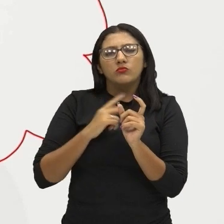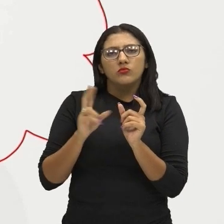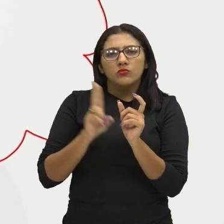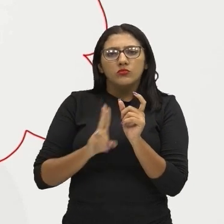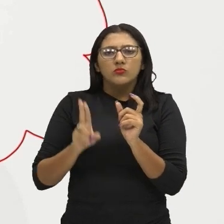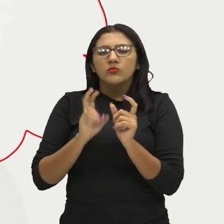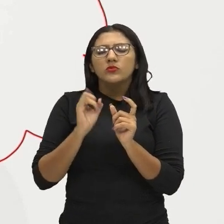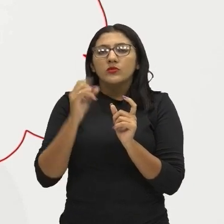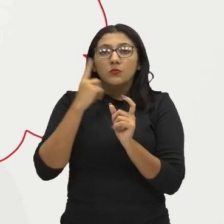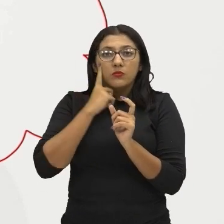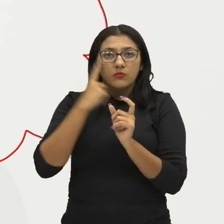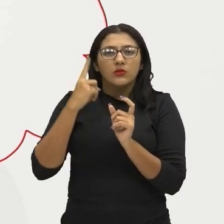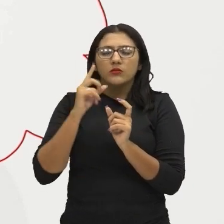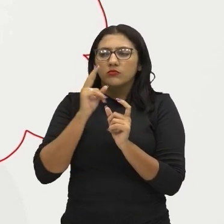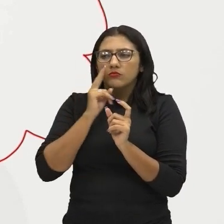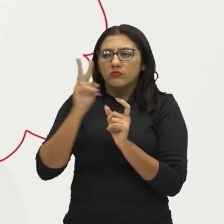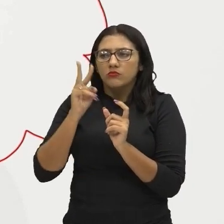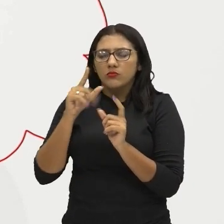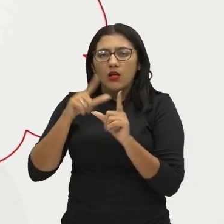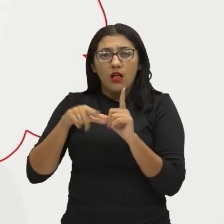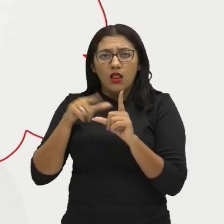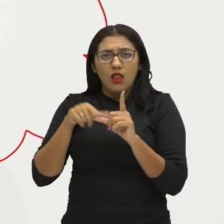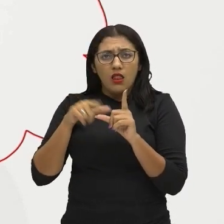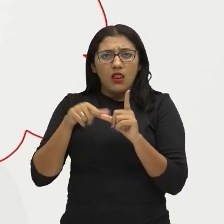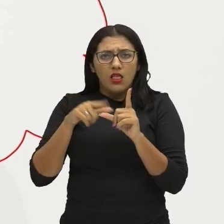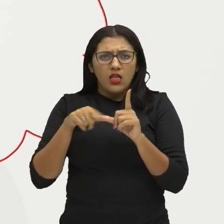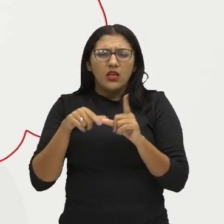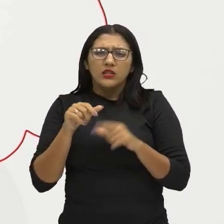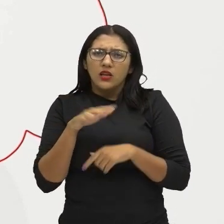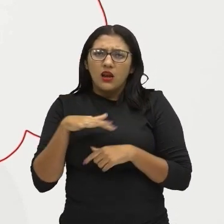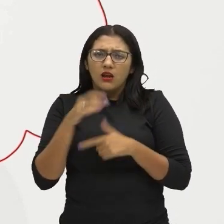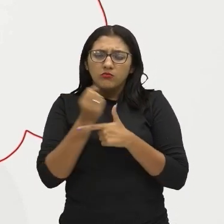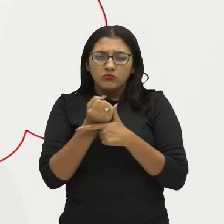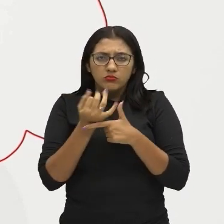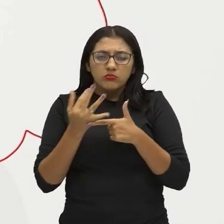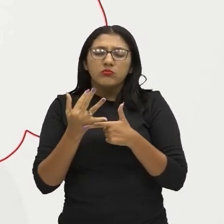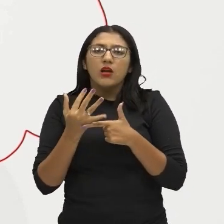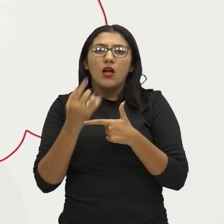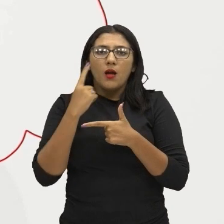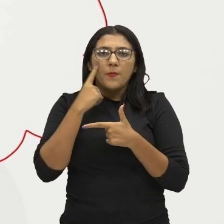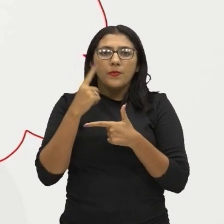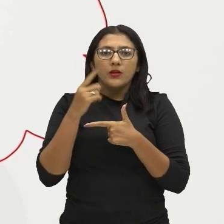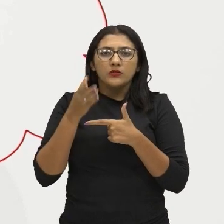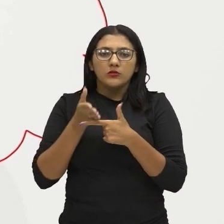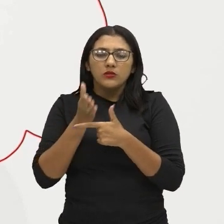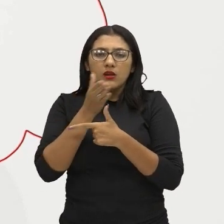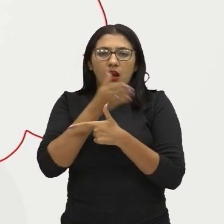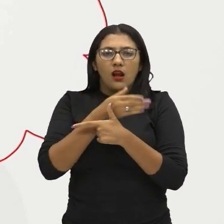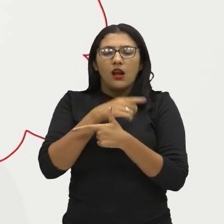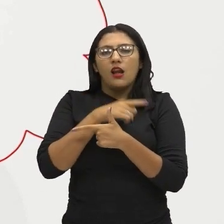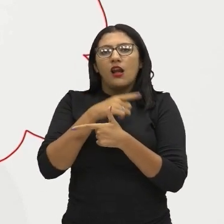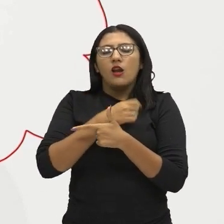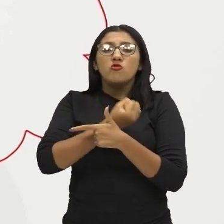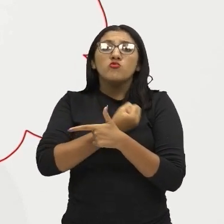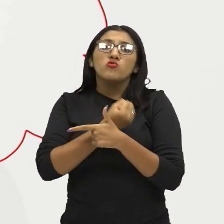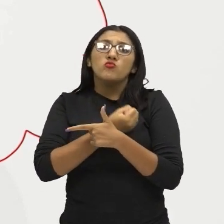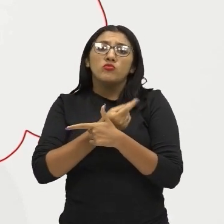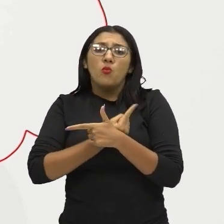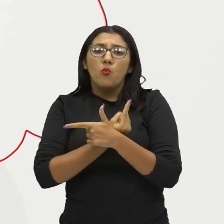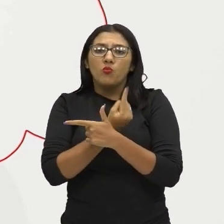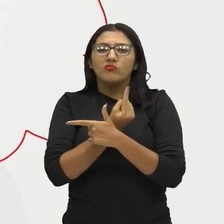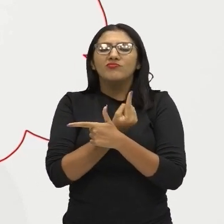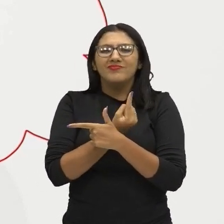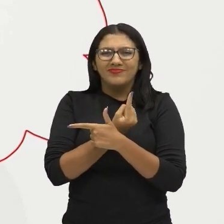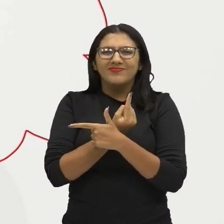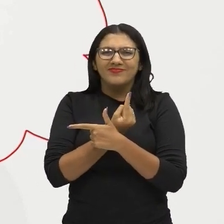quando você só enxerga uma letra dentro da álgebra, automaticamente na frente você tem a unidade. Então aqui é